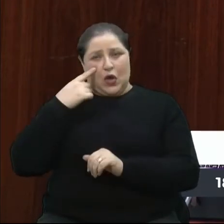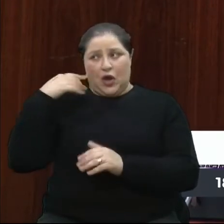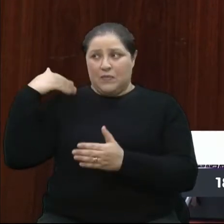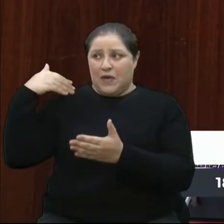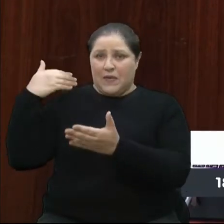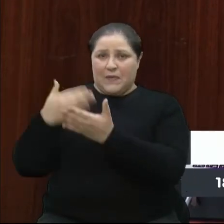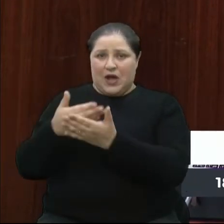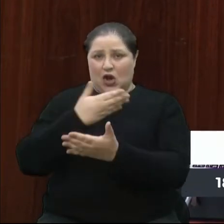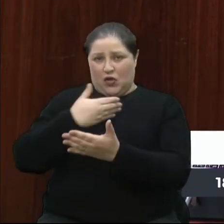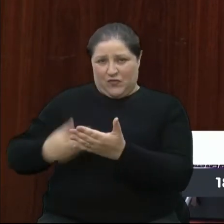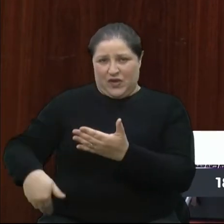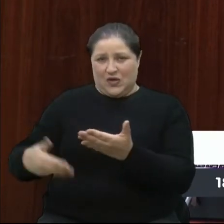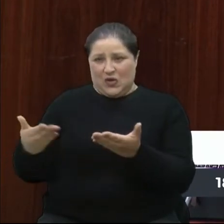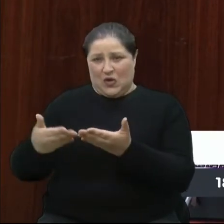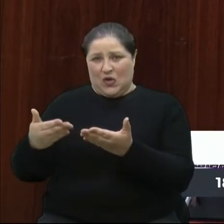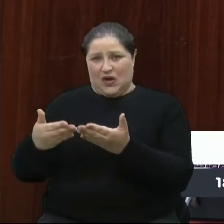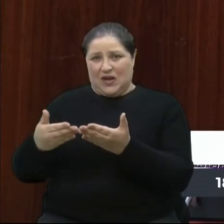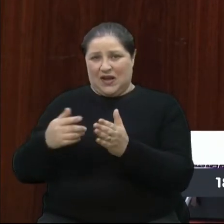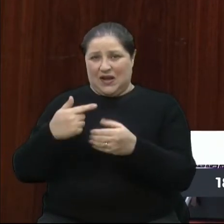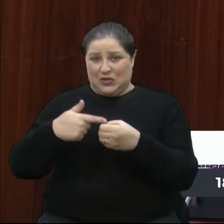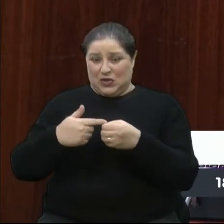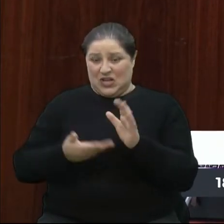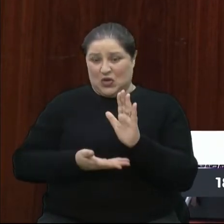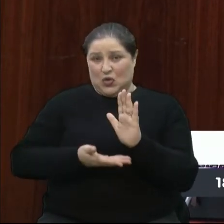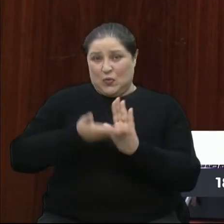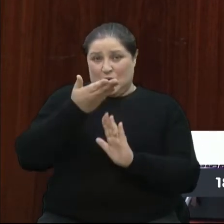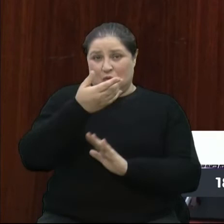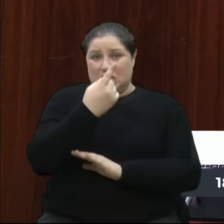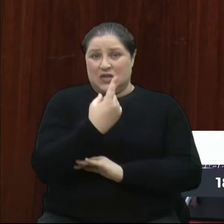anos do governo atual, subiu